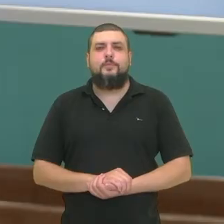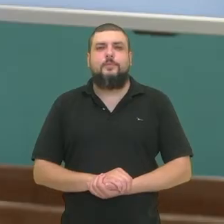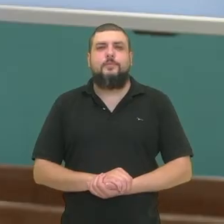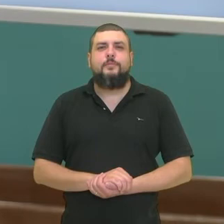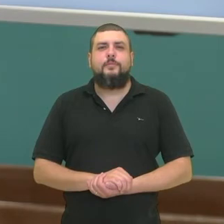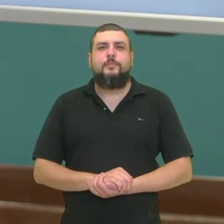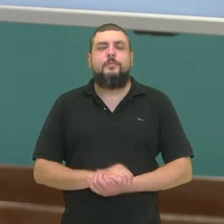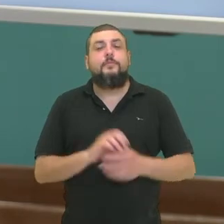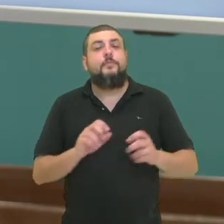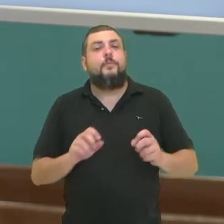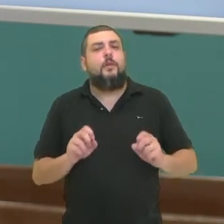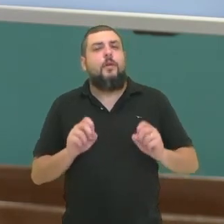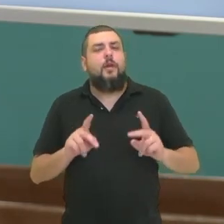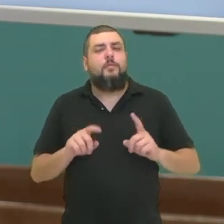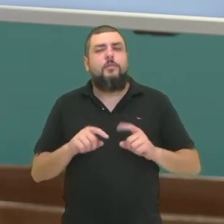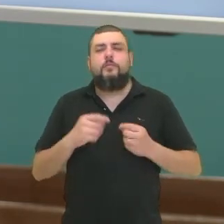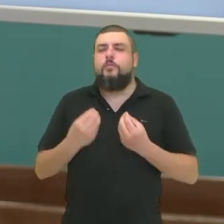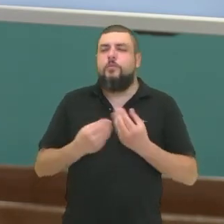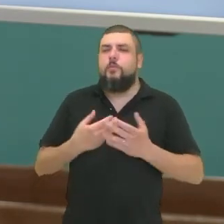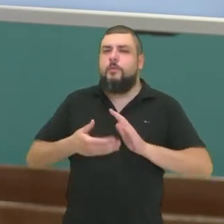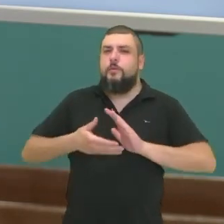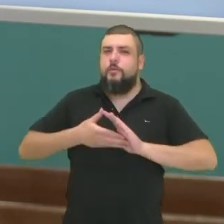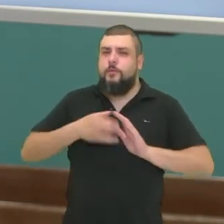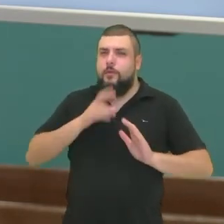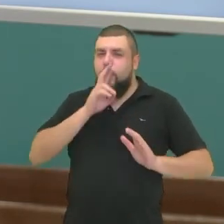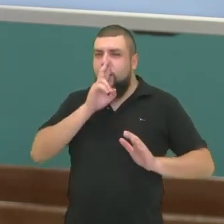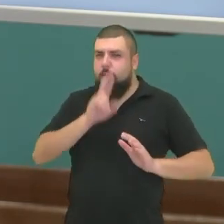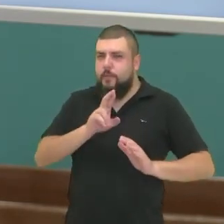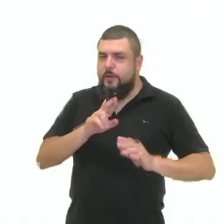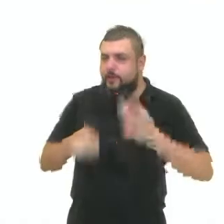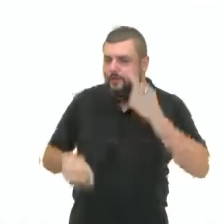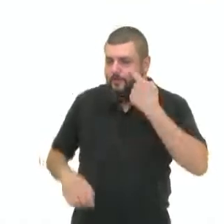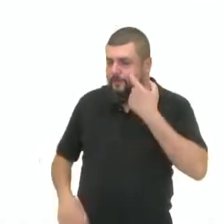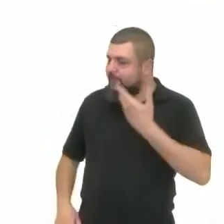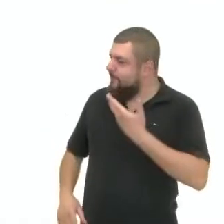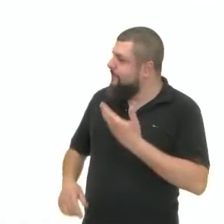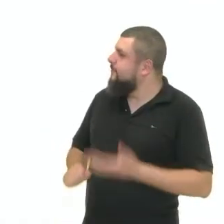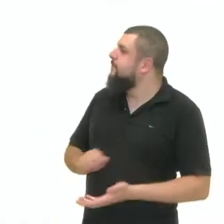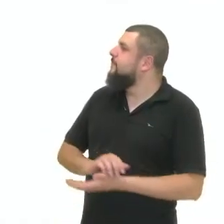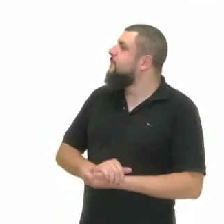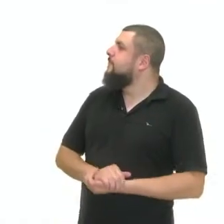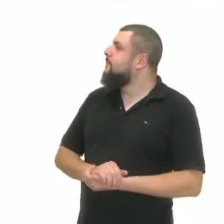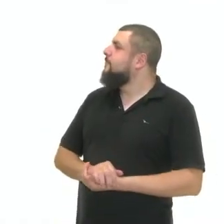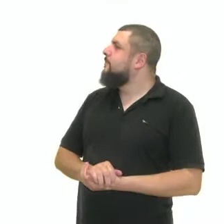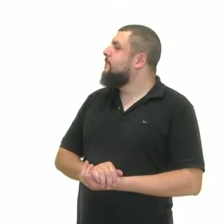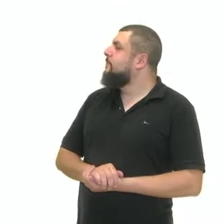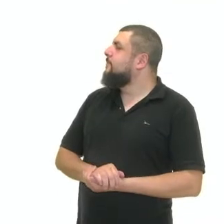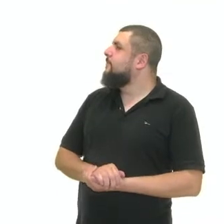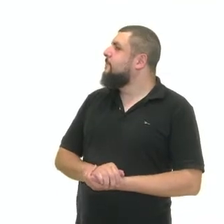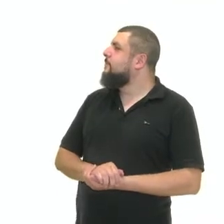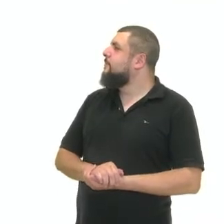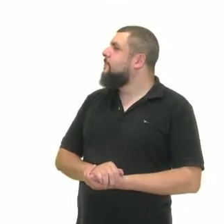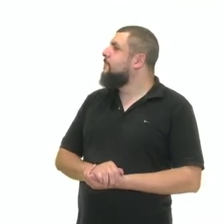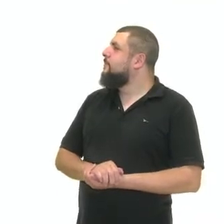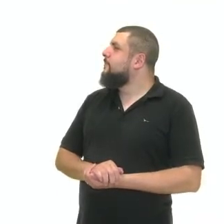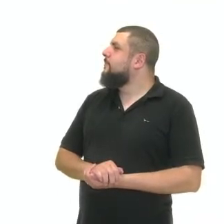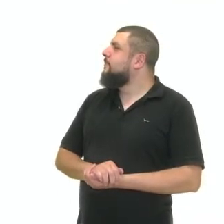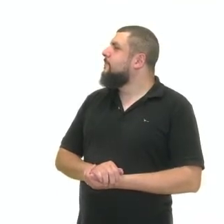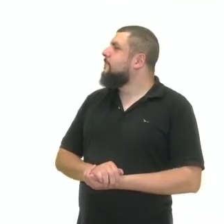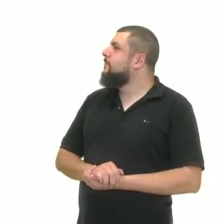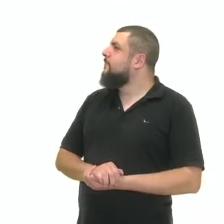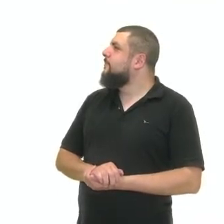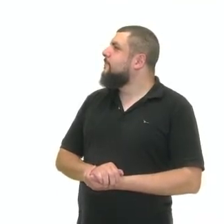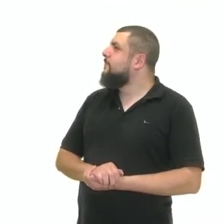Bem, vamos ver como fica uma possível resposta? A Companhia das Índias Orientais foi uma companhia inglesa e mais tarde britânica